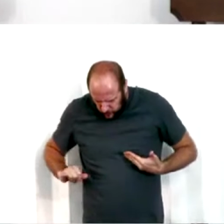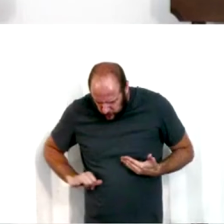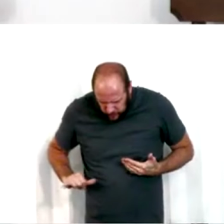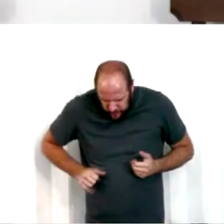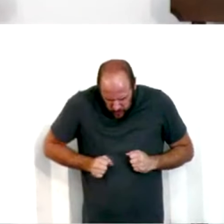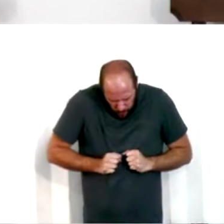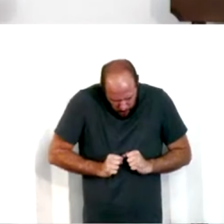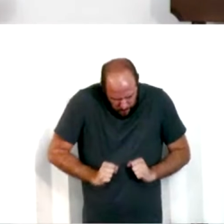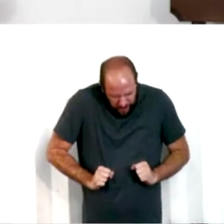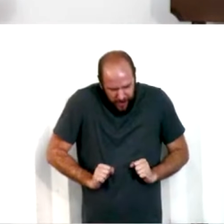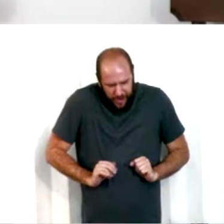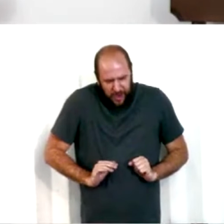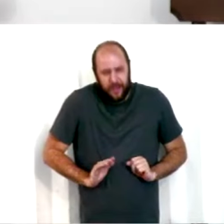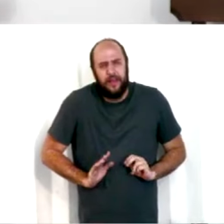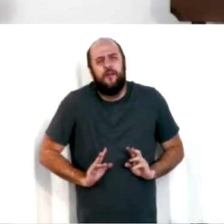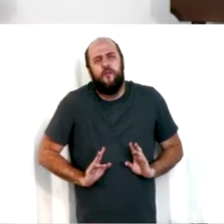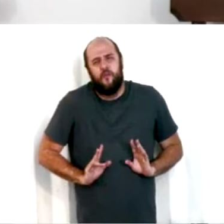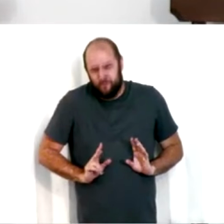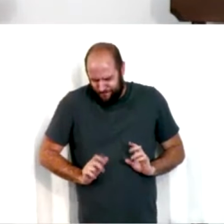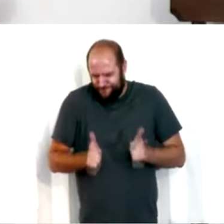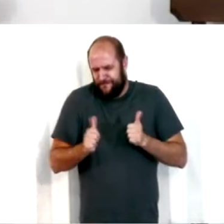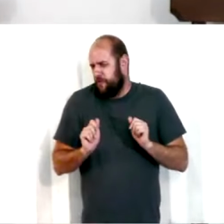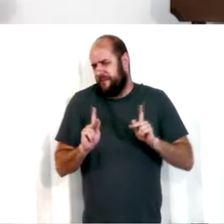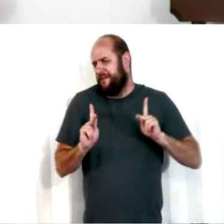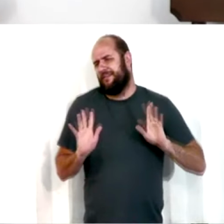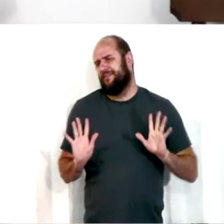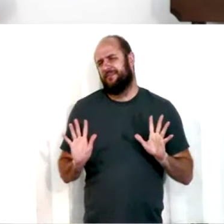que valeram a pena.